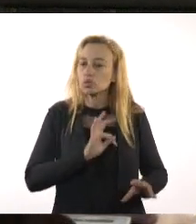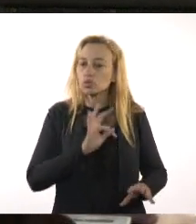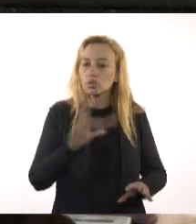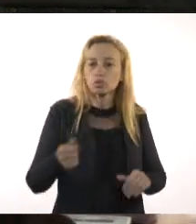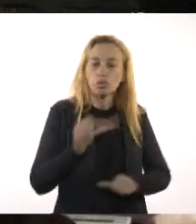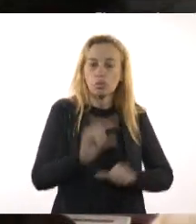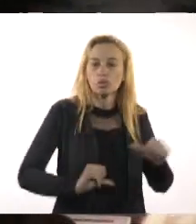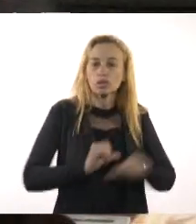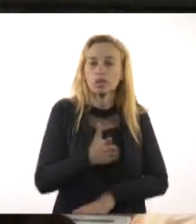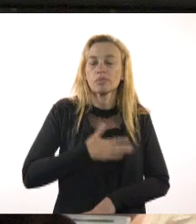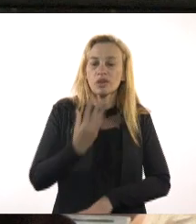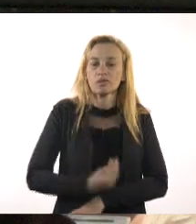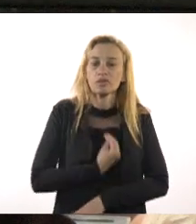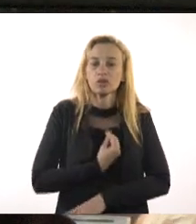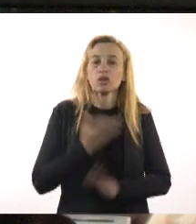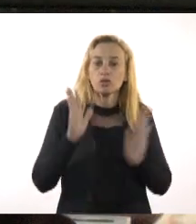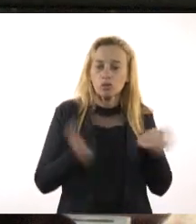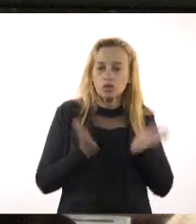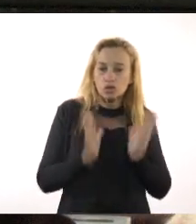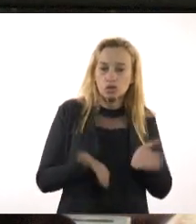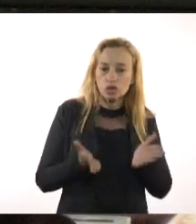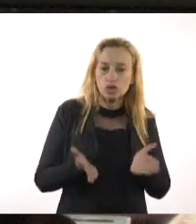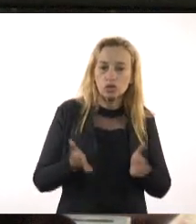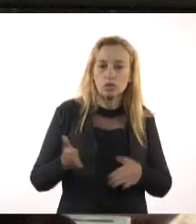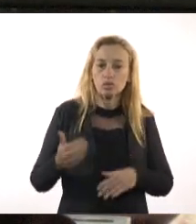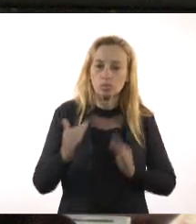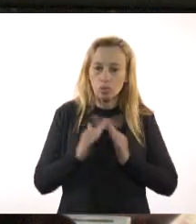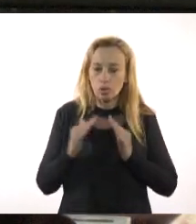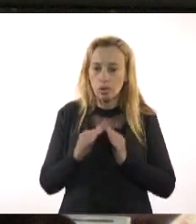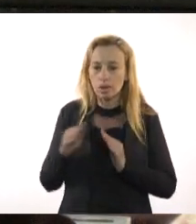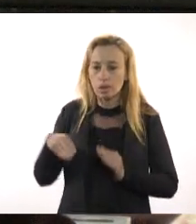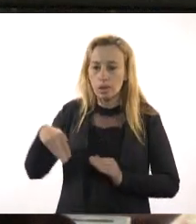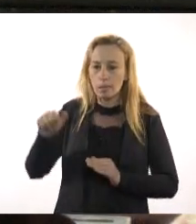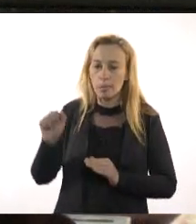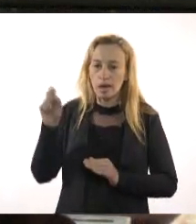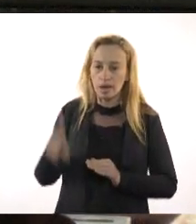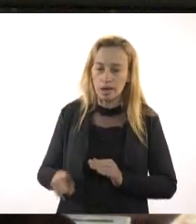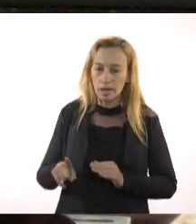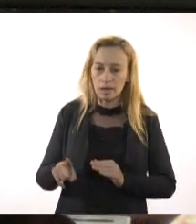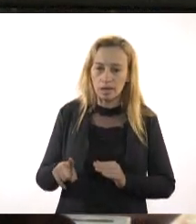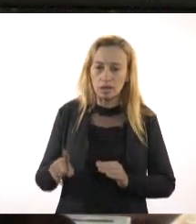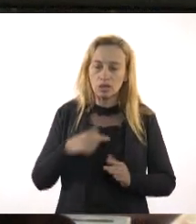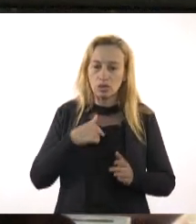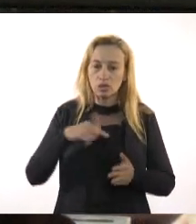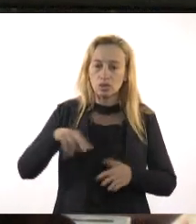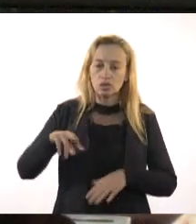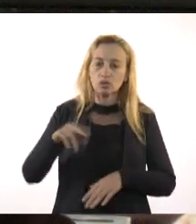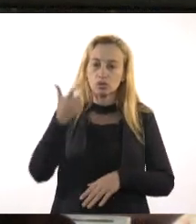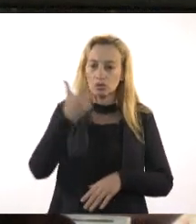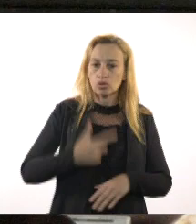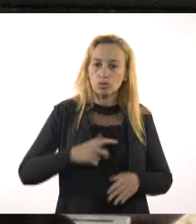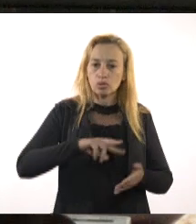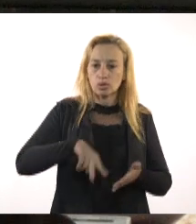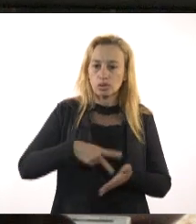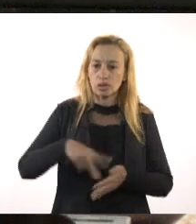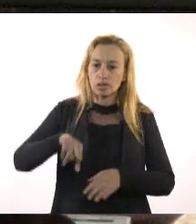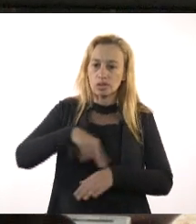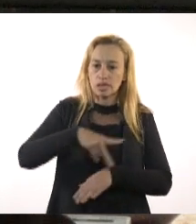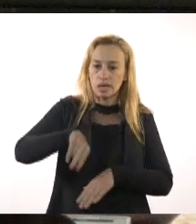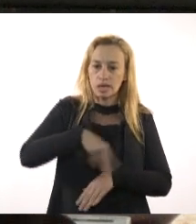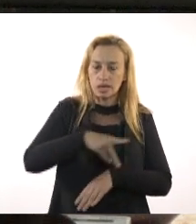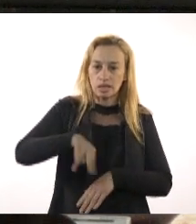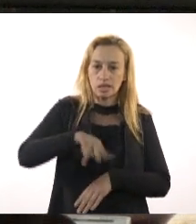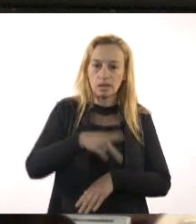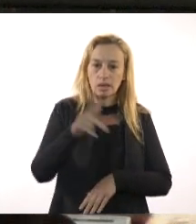minha vida. Hoje em dia, atualmente, eu moro na Maré, trabalho como dançarina, sou dançarina de passinho, que é uma das vertentes